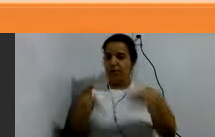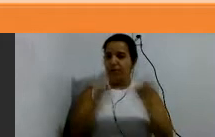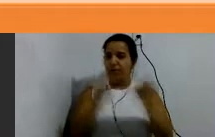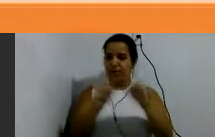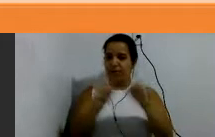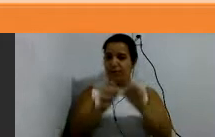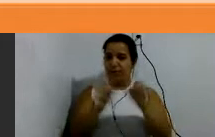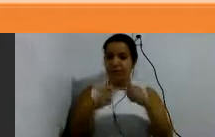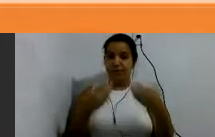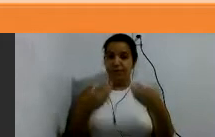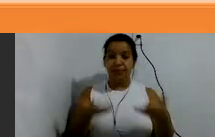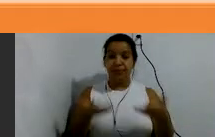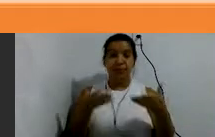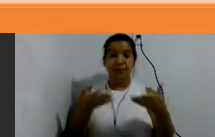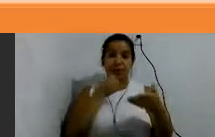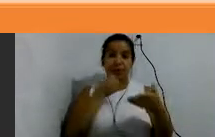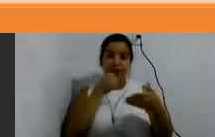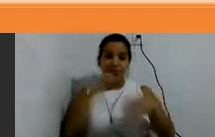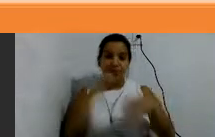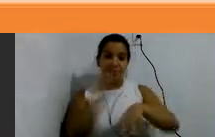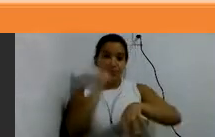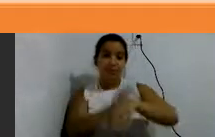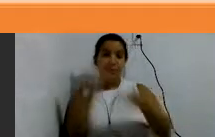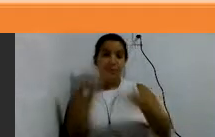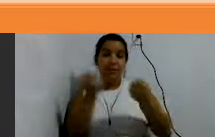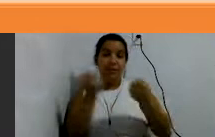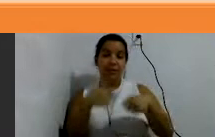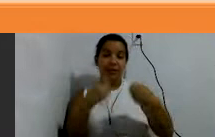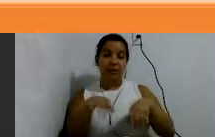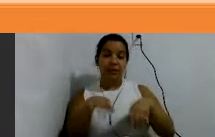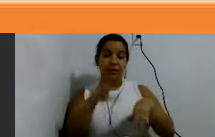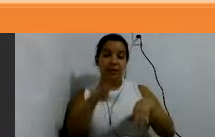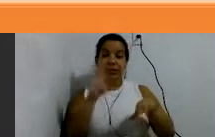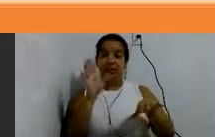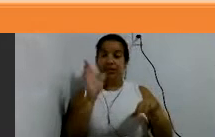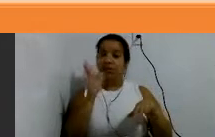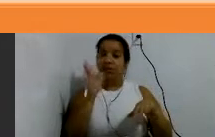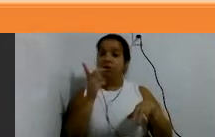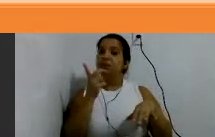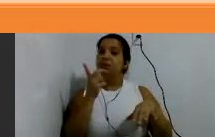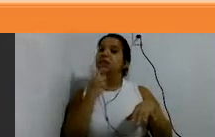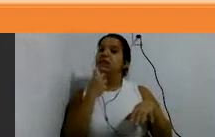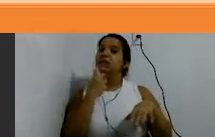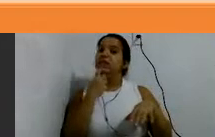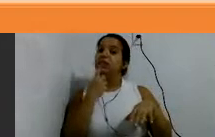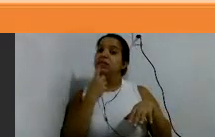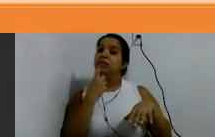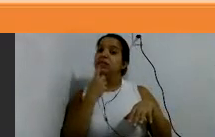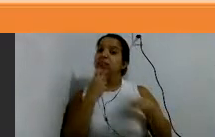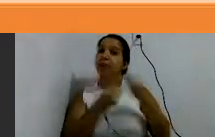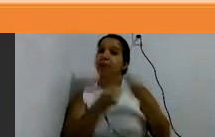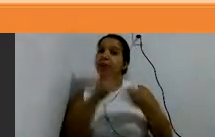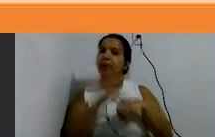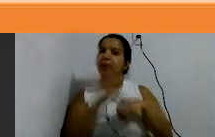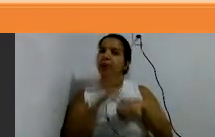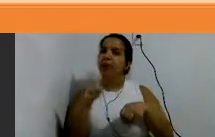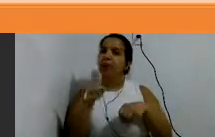fala que é um inseto que precisa, né, um artrópode que precisa do sangue, como que a gente chama esse inseto?